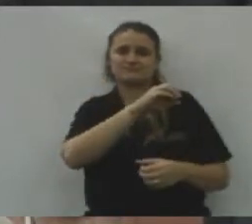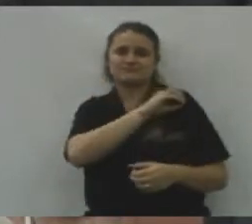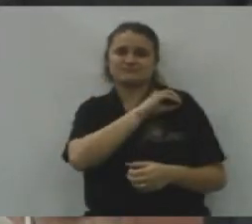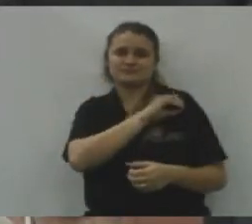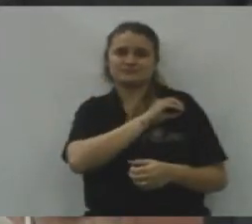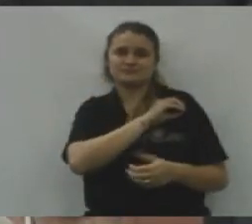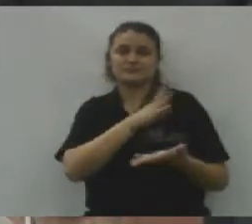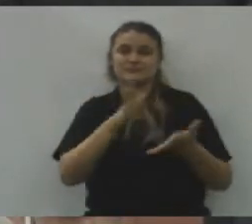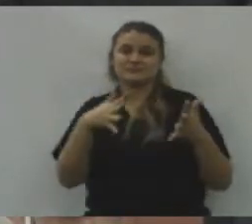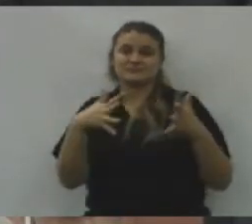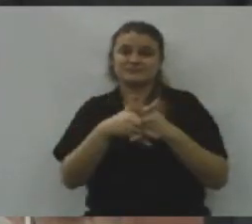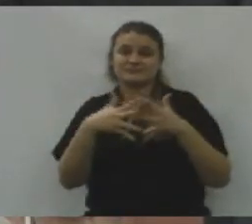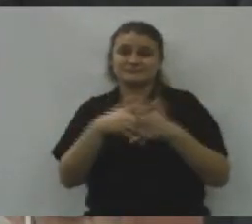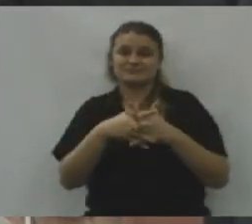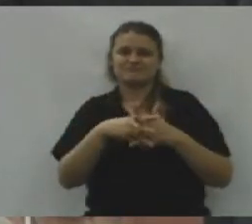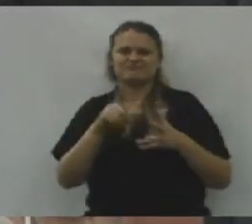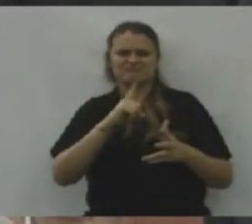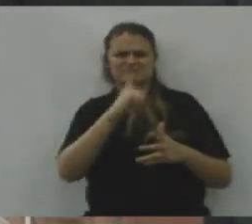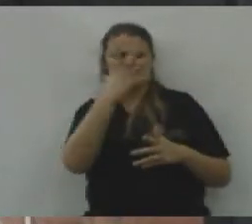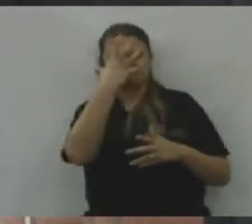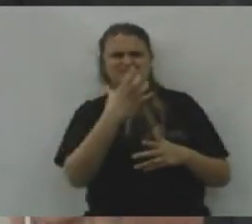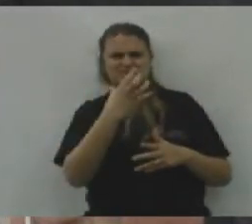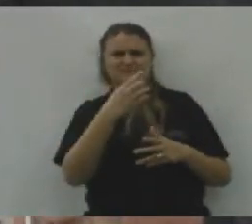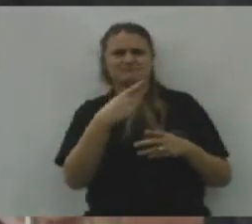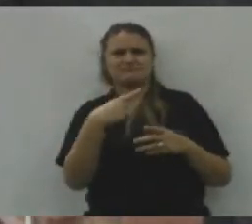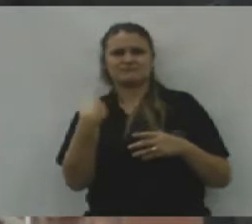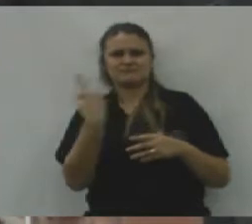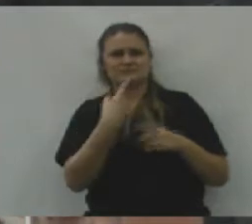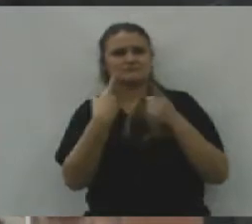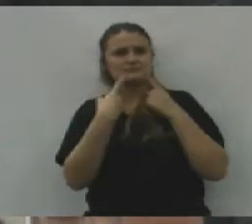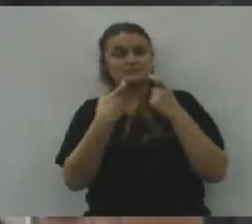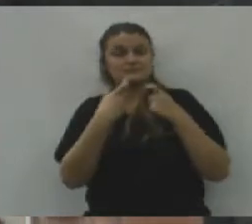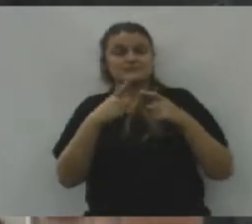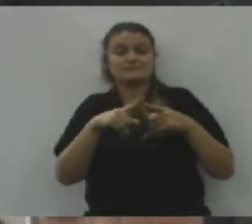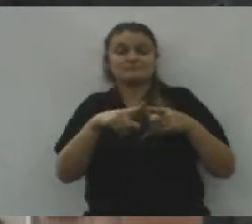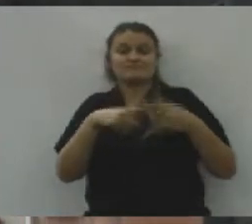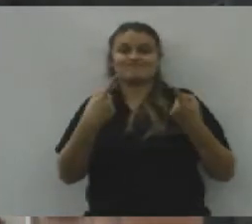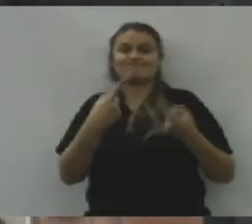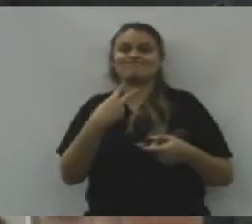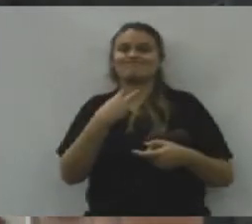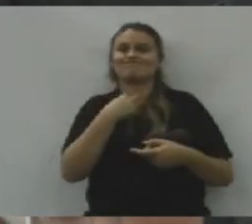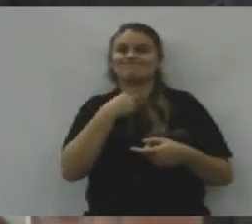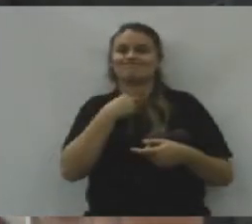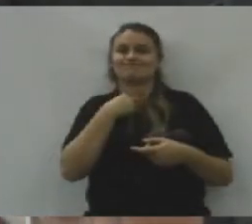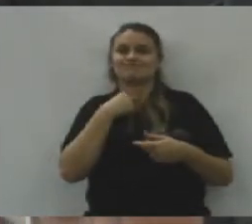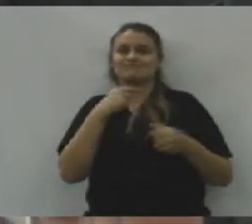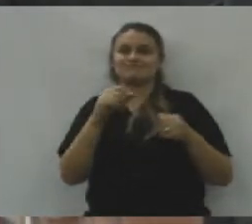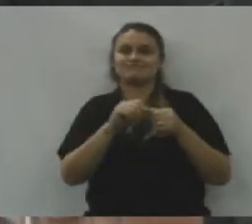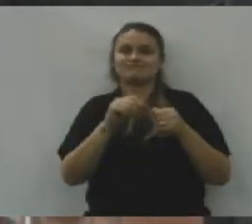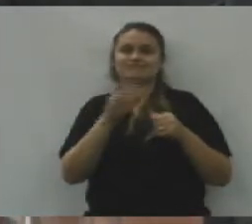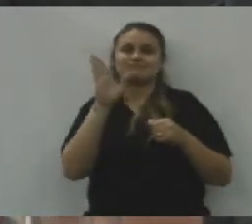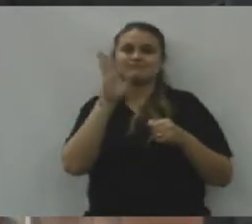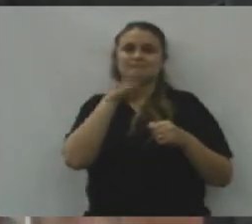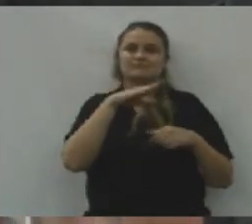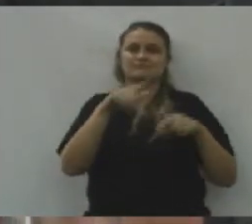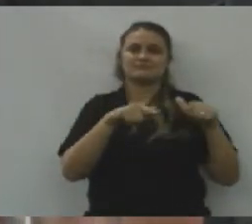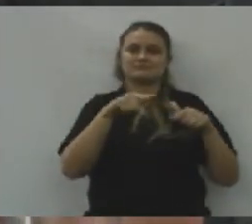complicado. Aí eles ficam bravos com a gente, que a gente fala. Mas só que não podem fazer num